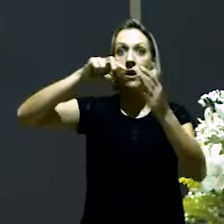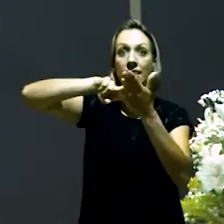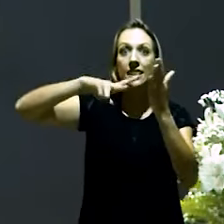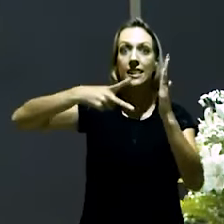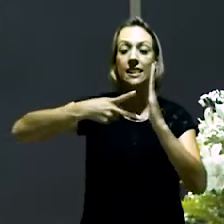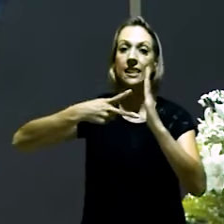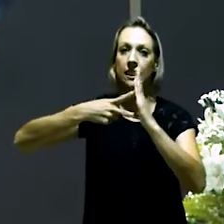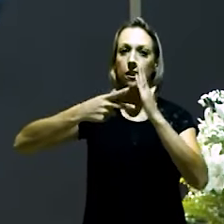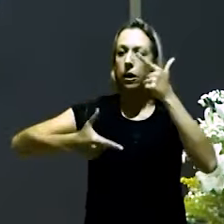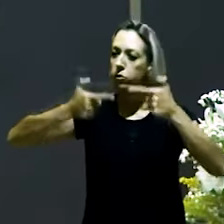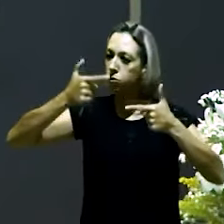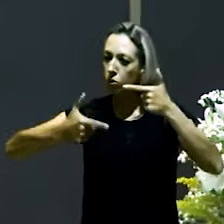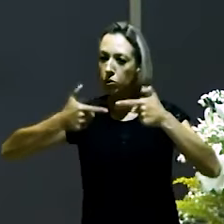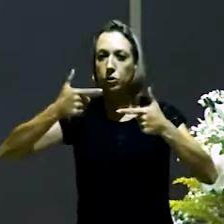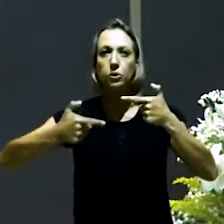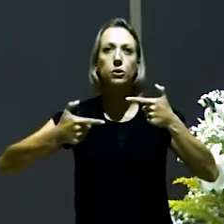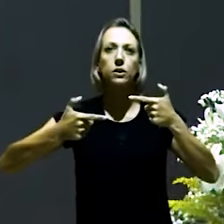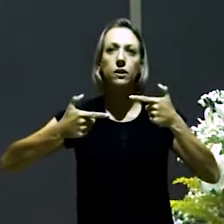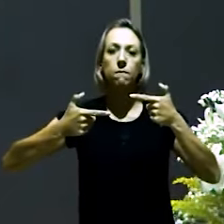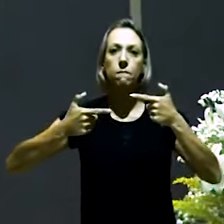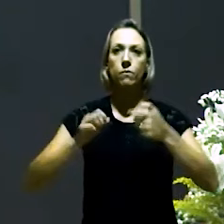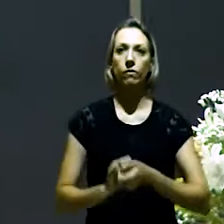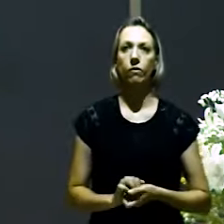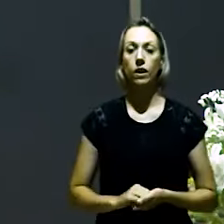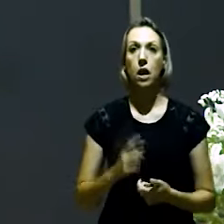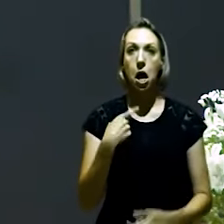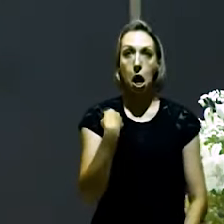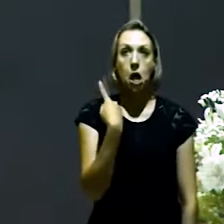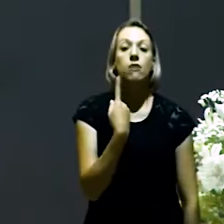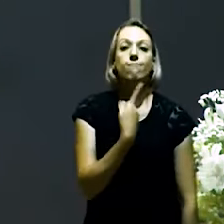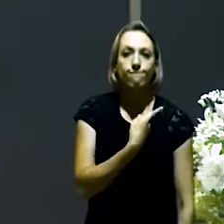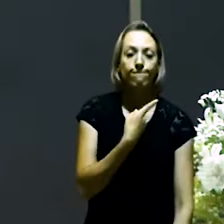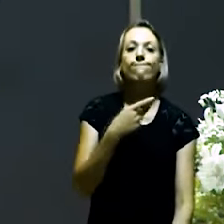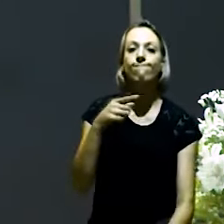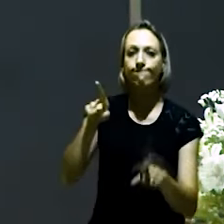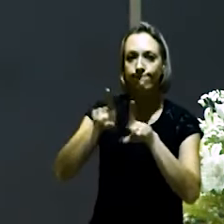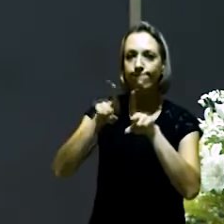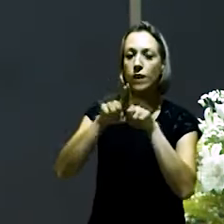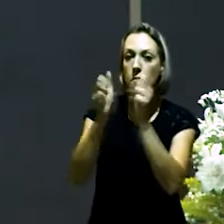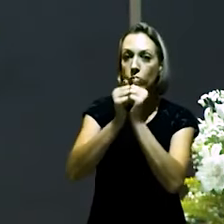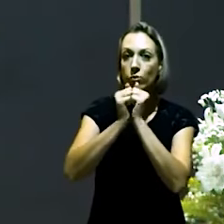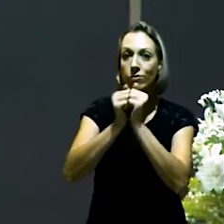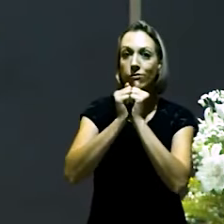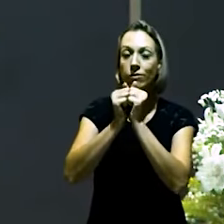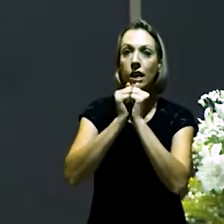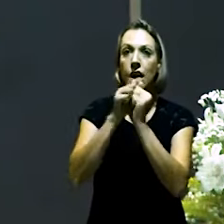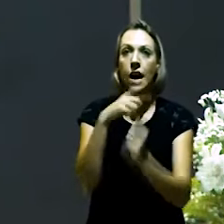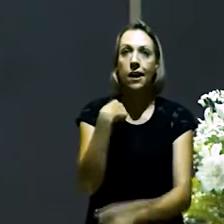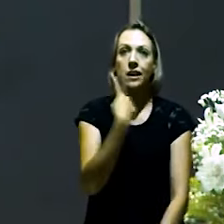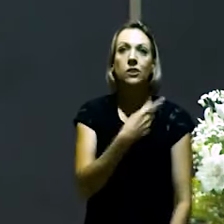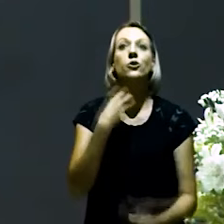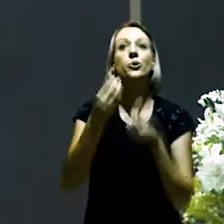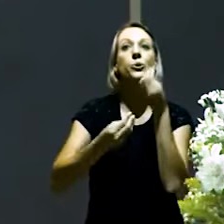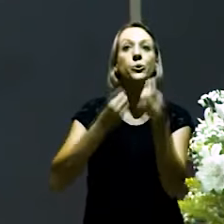batalha de natureza cósmica na qual nós estamos envolvidos. E aqui que entramos nós nessa história dramática